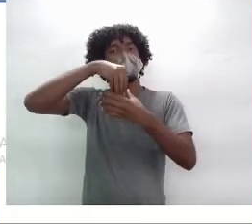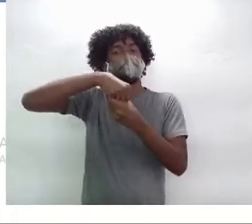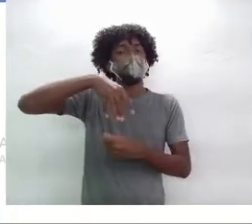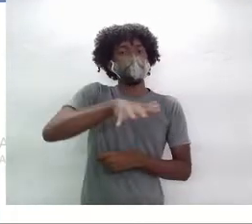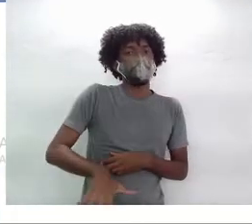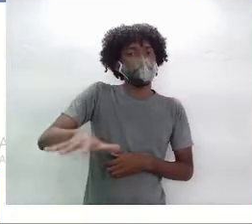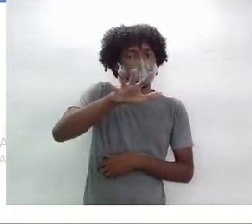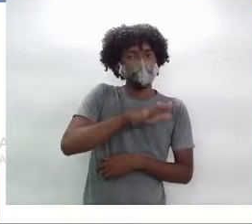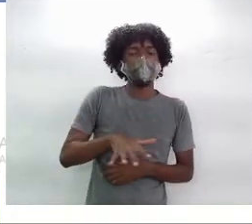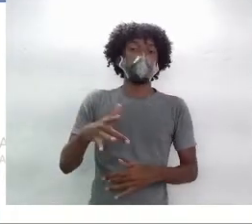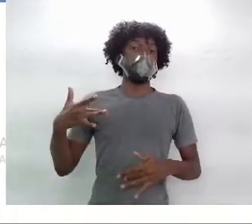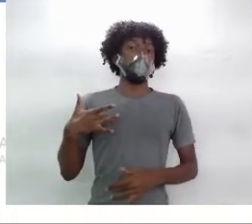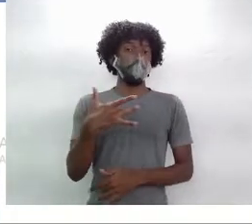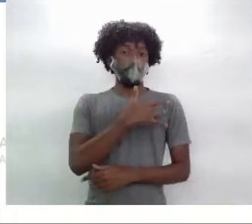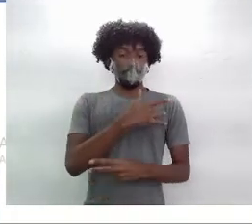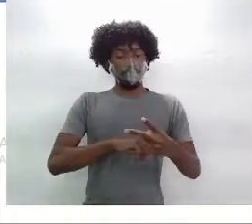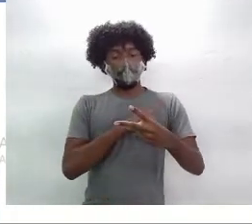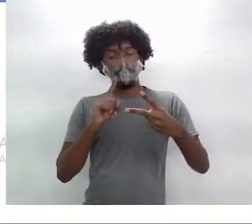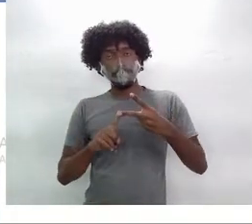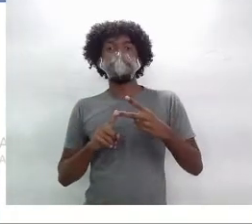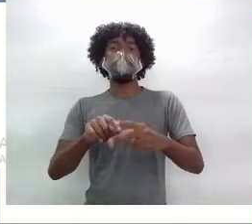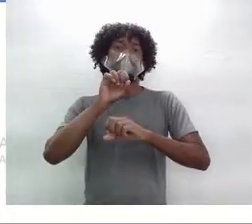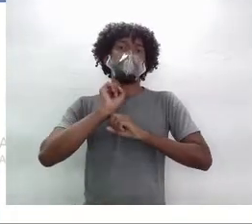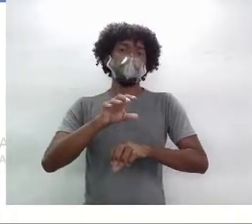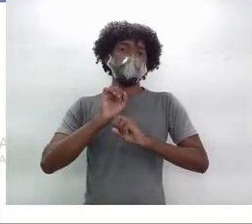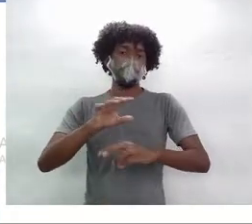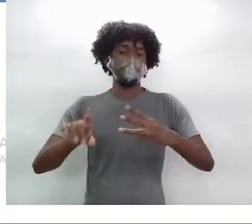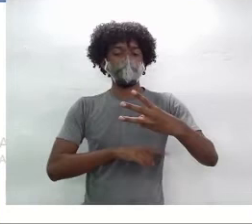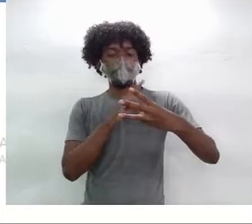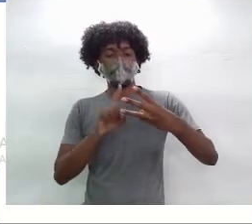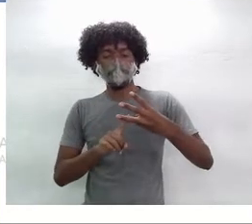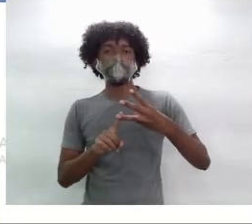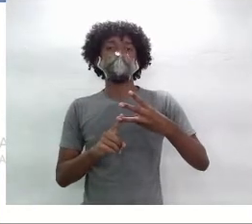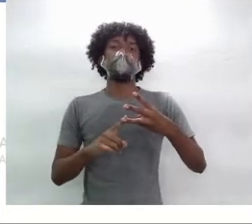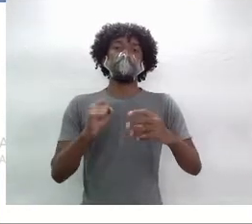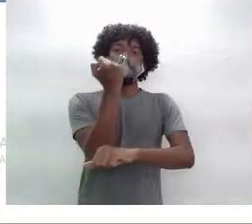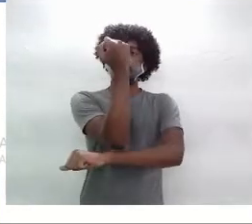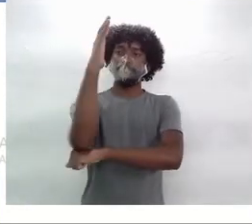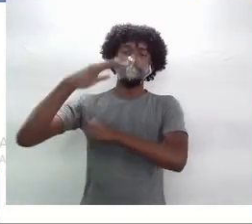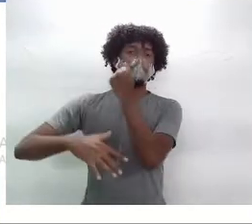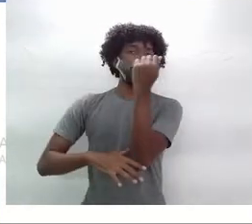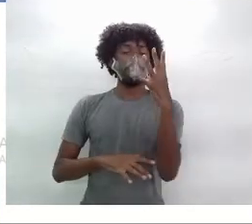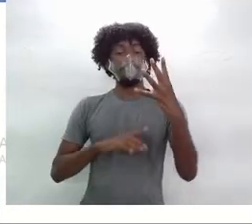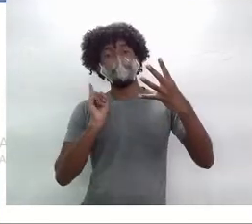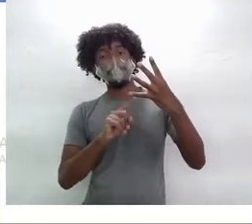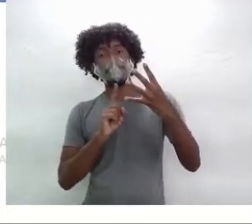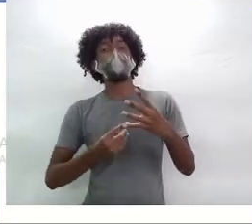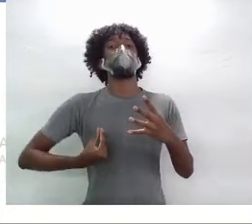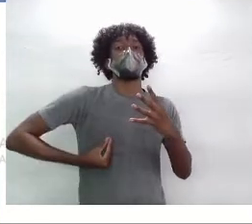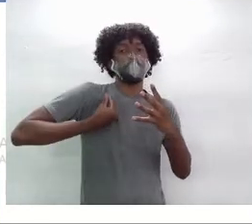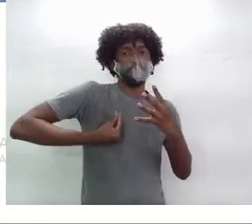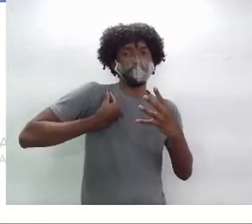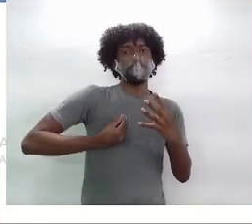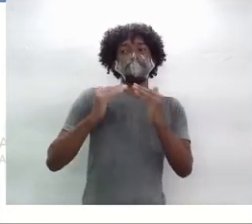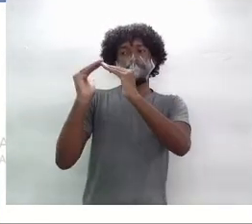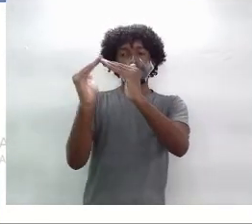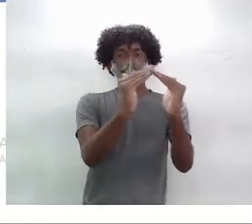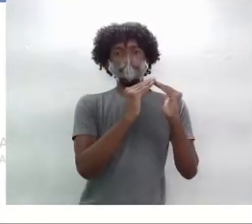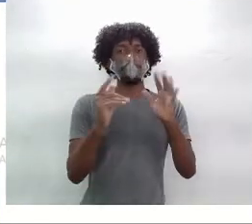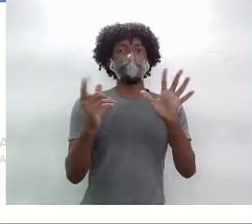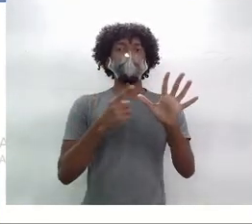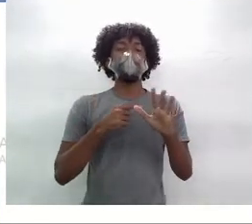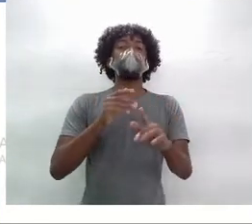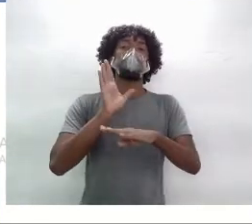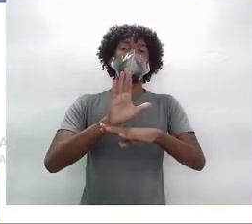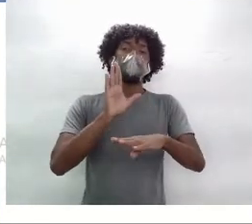como saúde, educação, meio ambiente, habitação, assistência social,